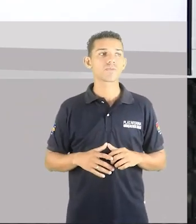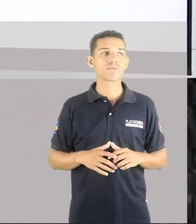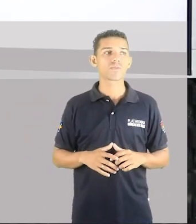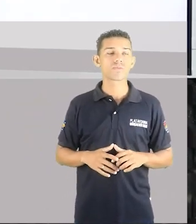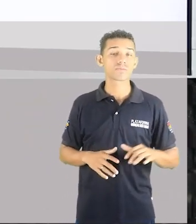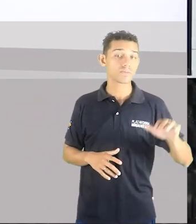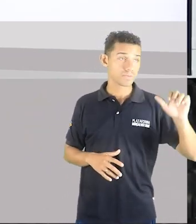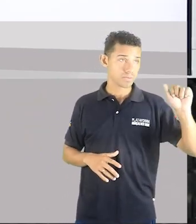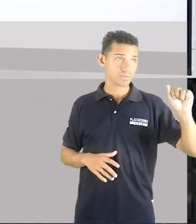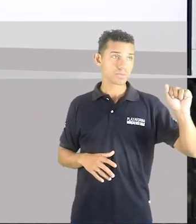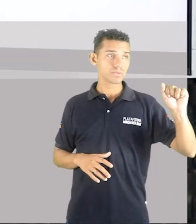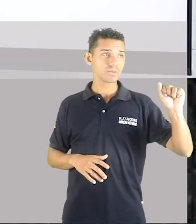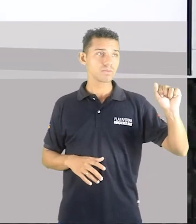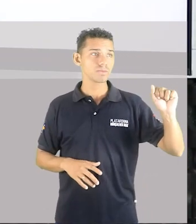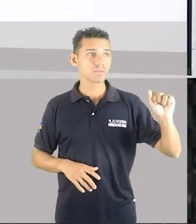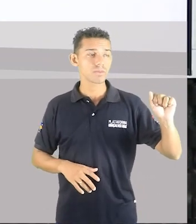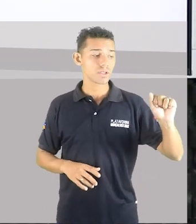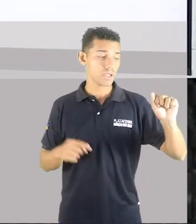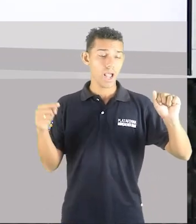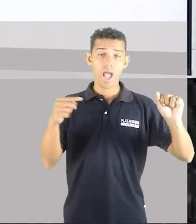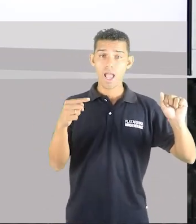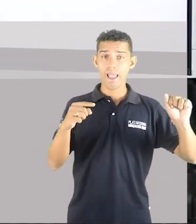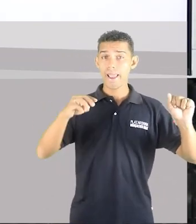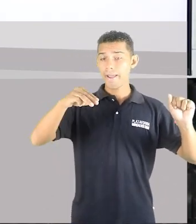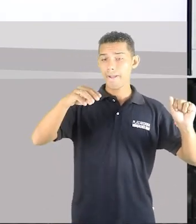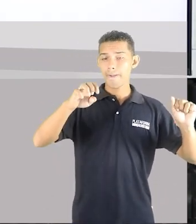O A, se A for metal,